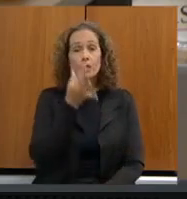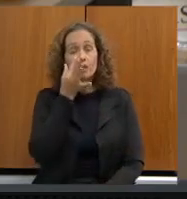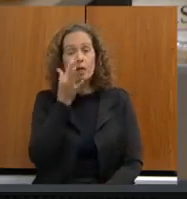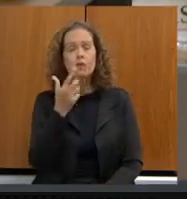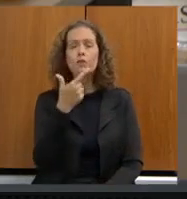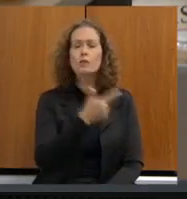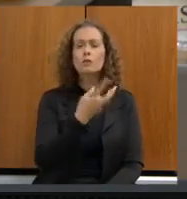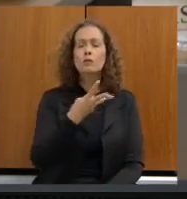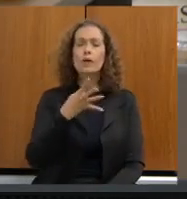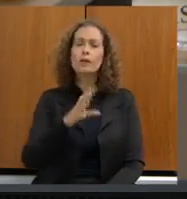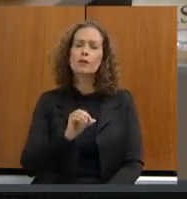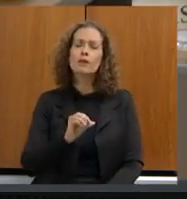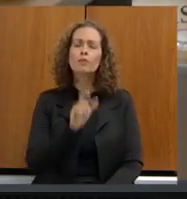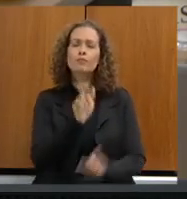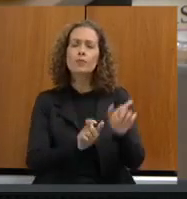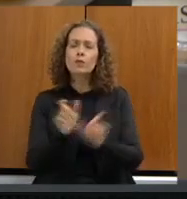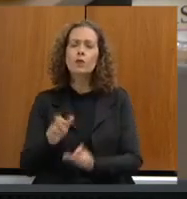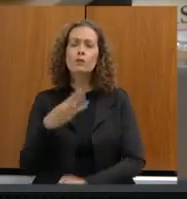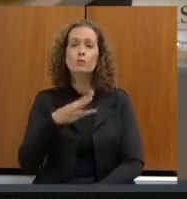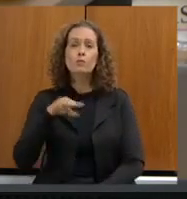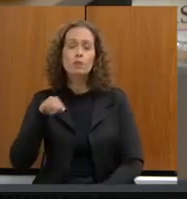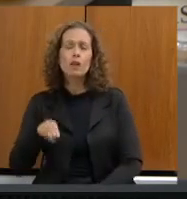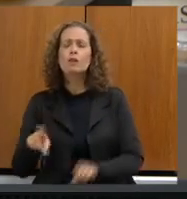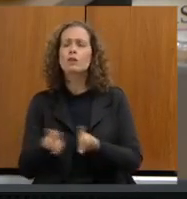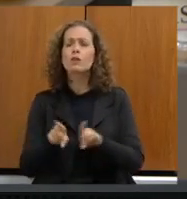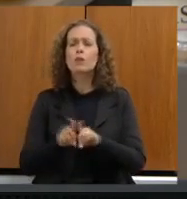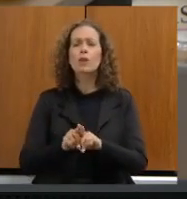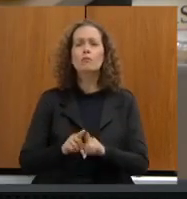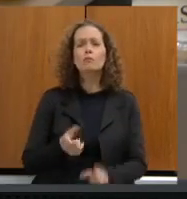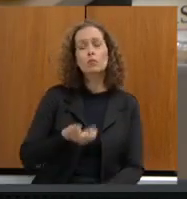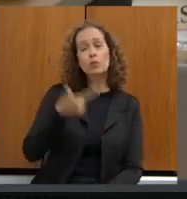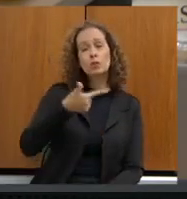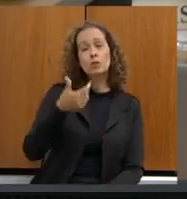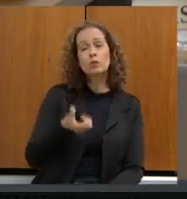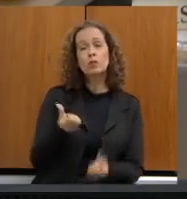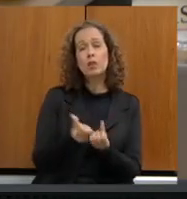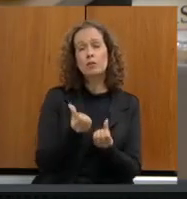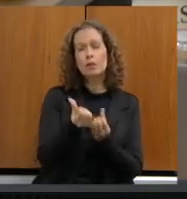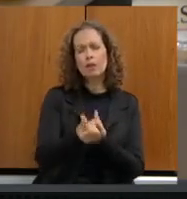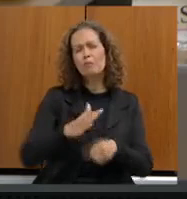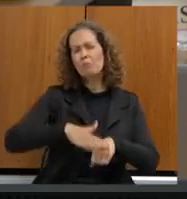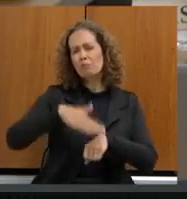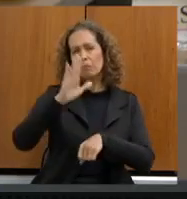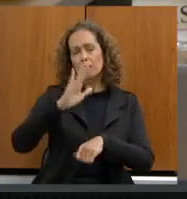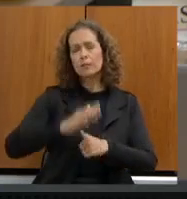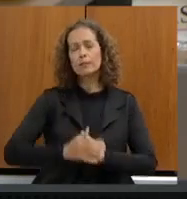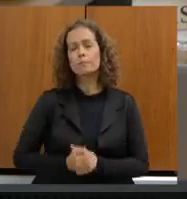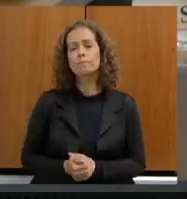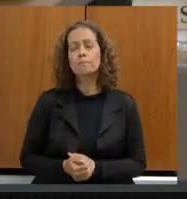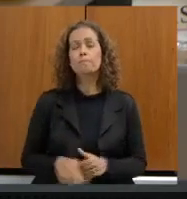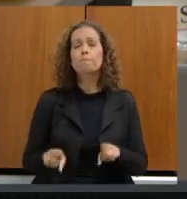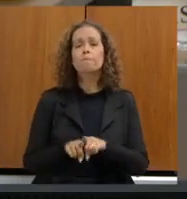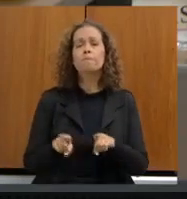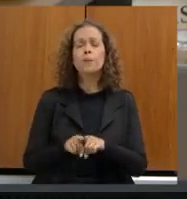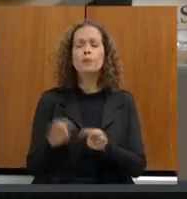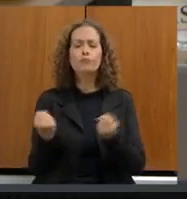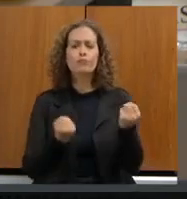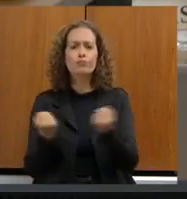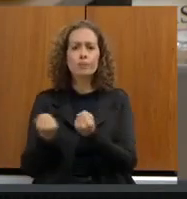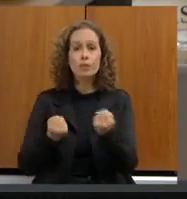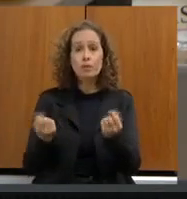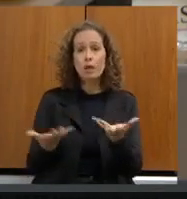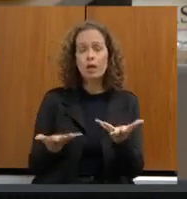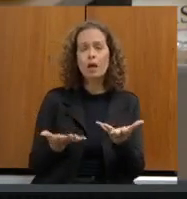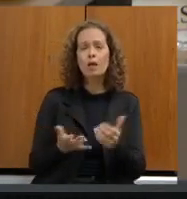240 militares e ainda não segundo trimestre mais 120 o investimento são seis viaturas e noventa e duas viaturas